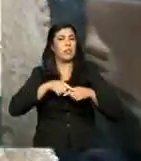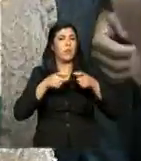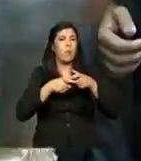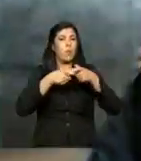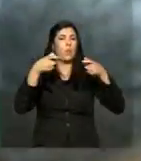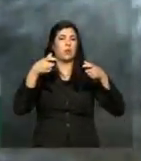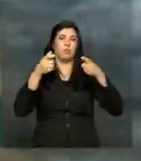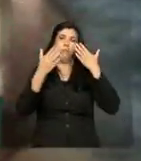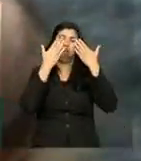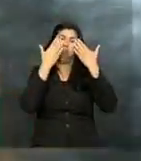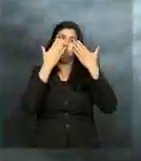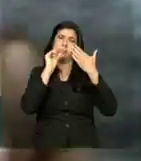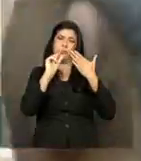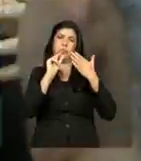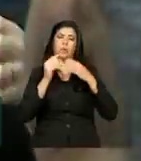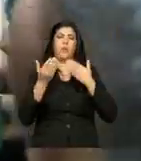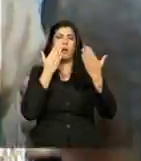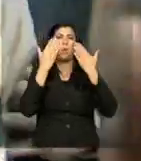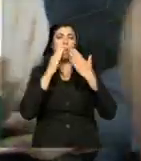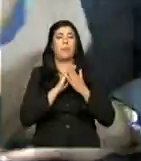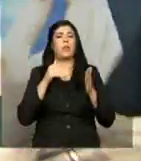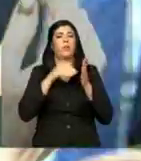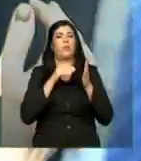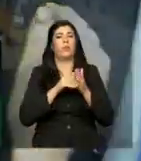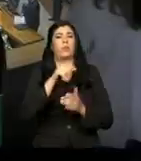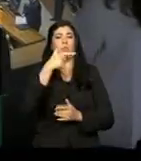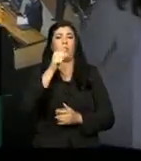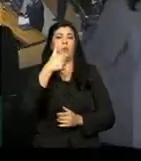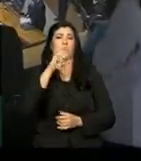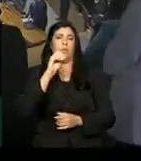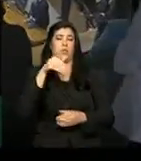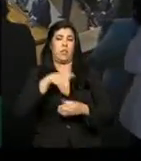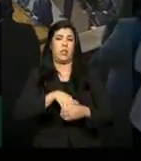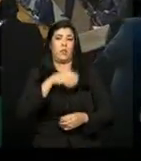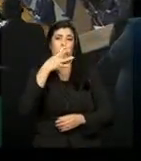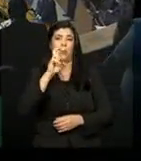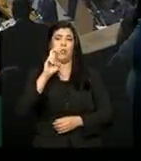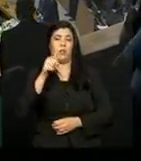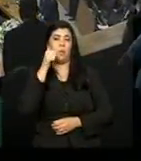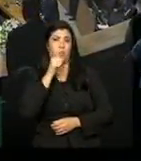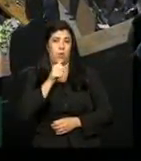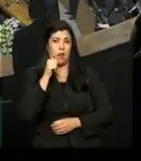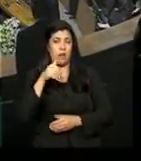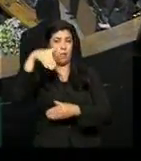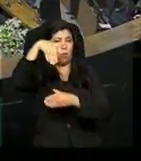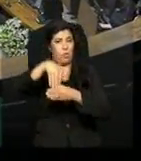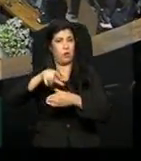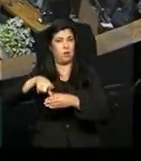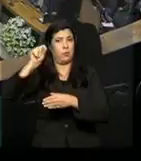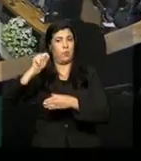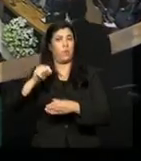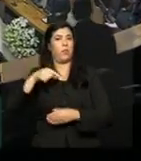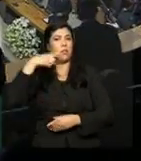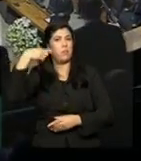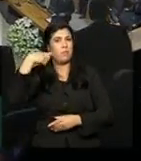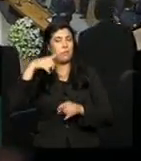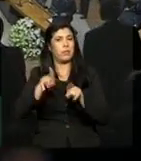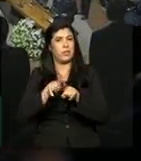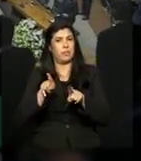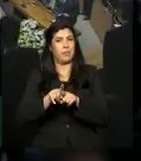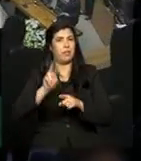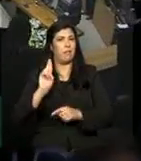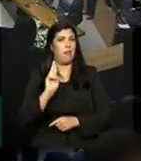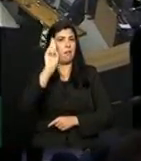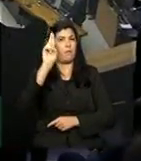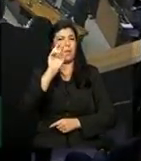às eleições de 2010, quando 45 mulheres foram escolhidas nas urnas. Elas